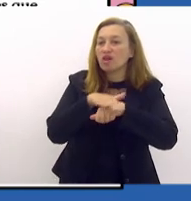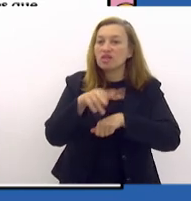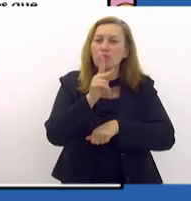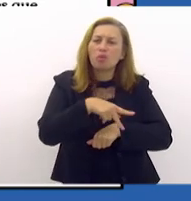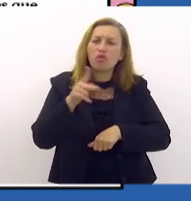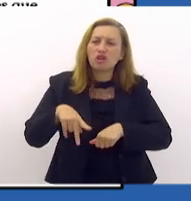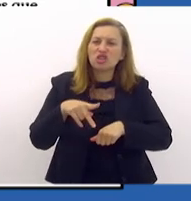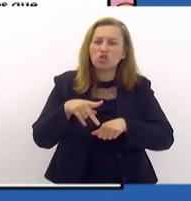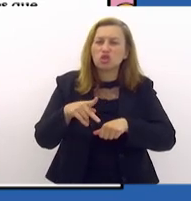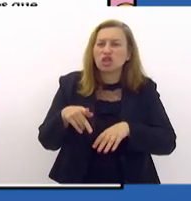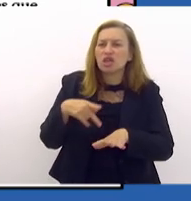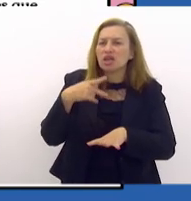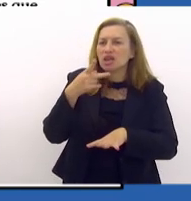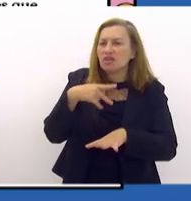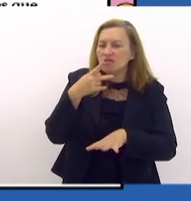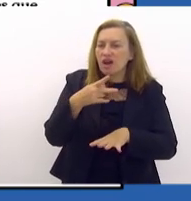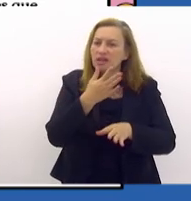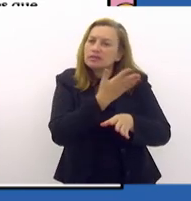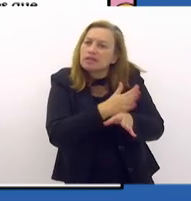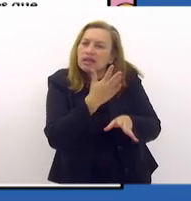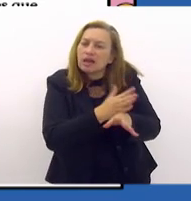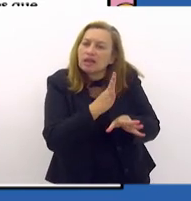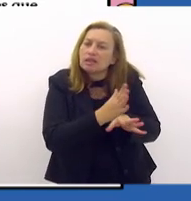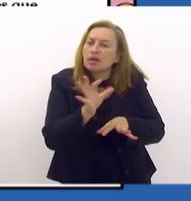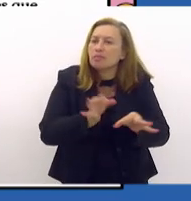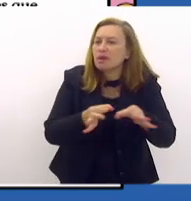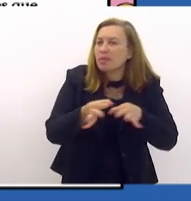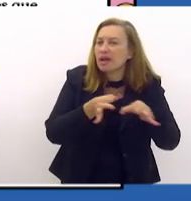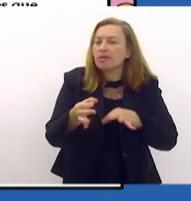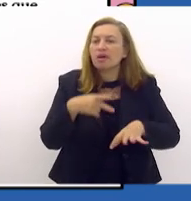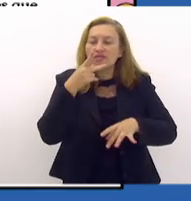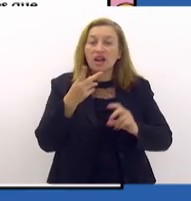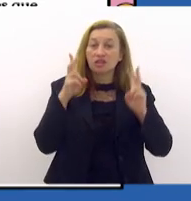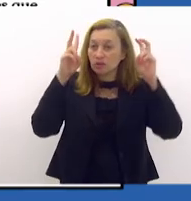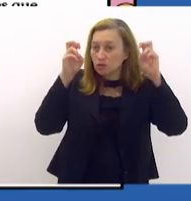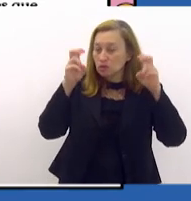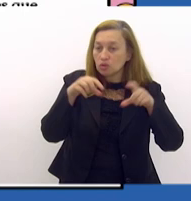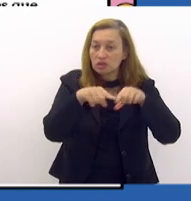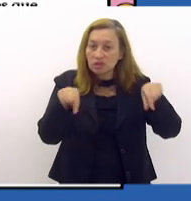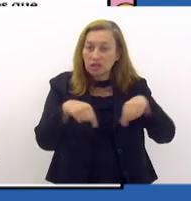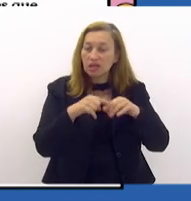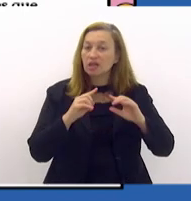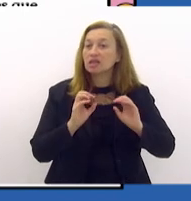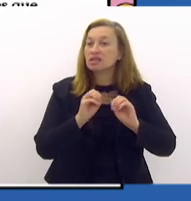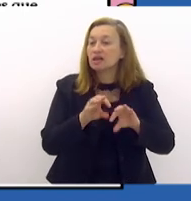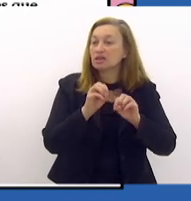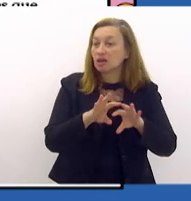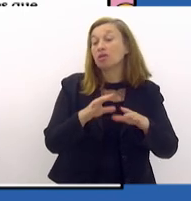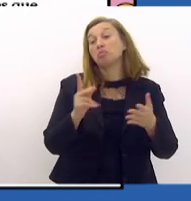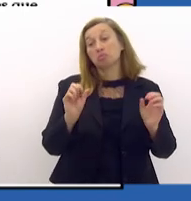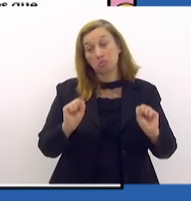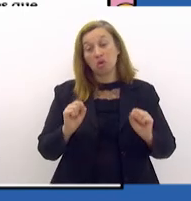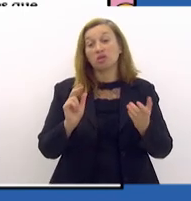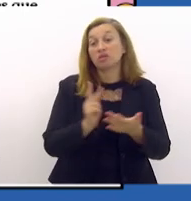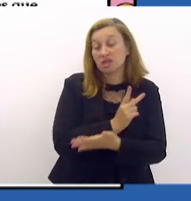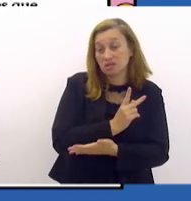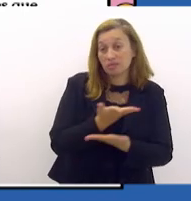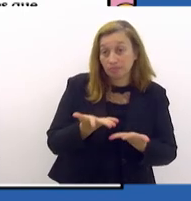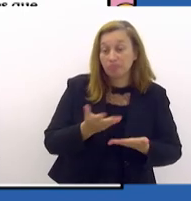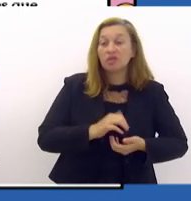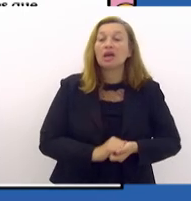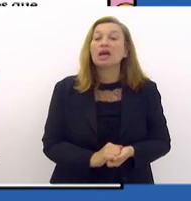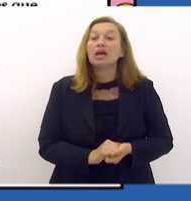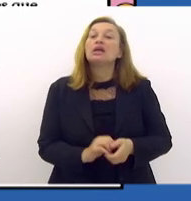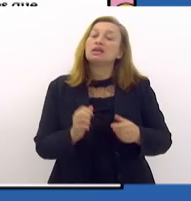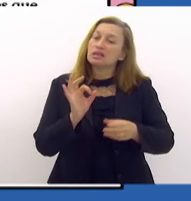que abordem, que estejam treinados e preparados para abordar esse assunto em sala de aula, porque isso pode vir à tona em sala de aula.